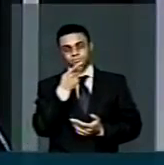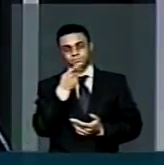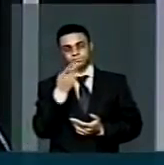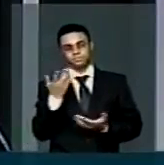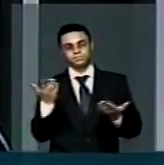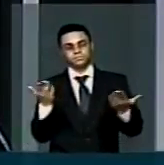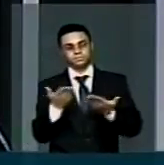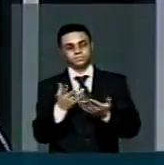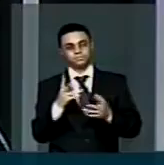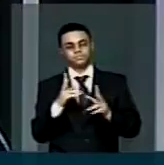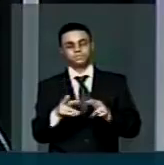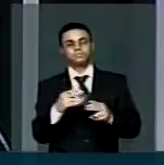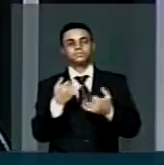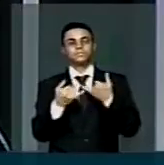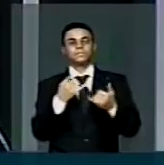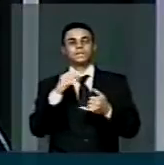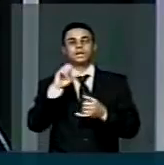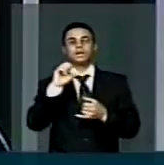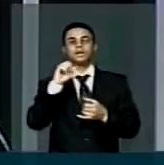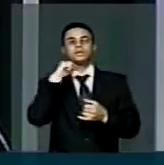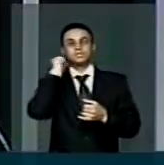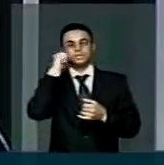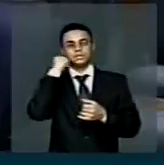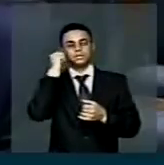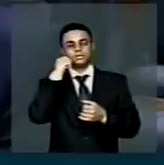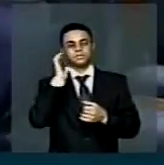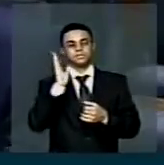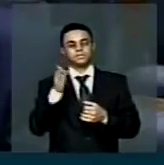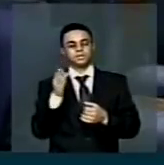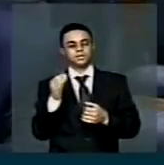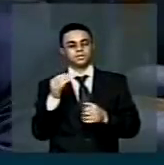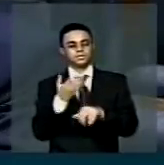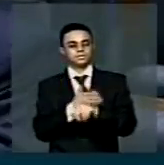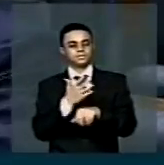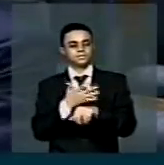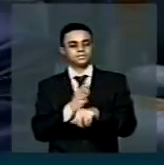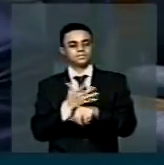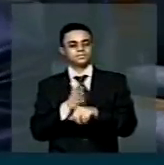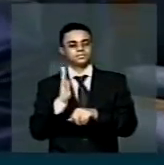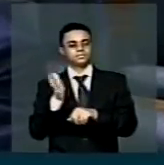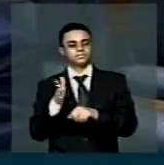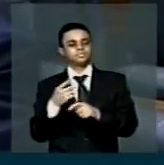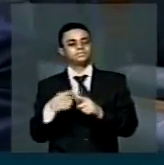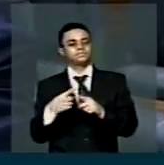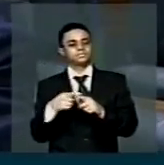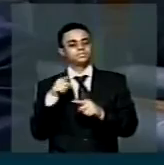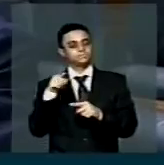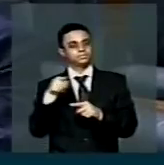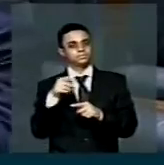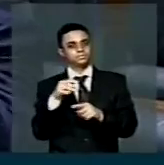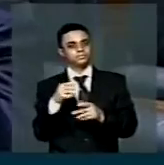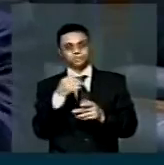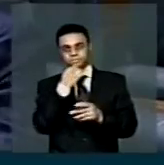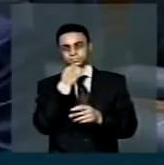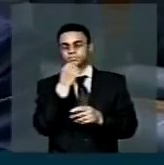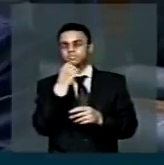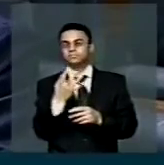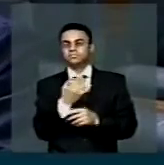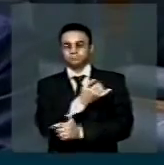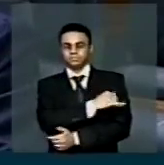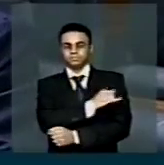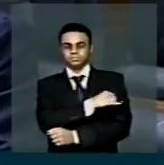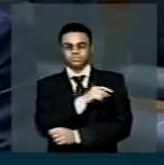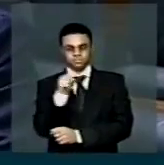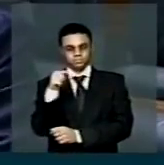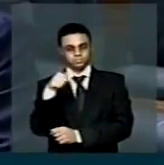da República, deve estar treinando já. Eu lamento, é bom para o Rio de Janeiro que Vossa Excelência vá para o